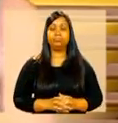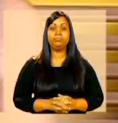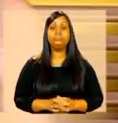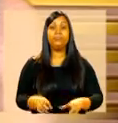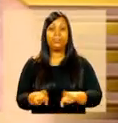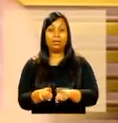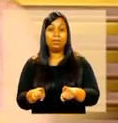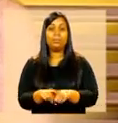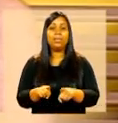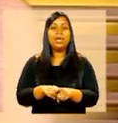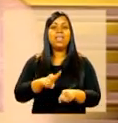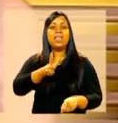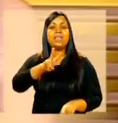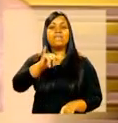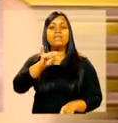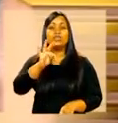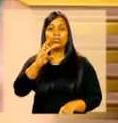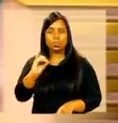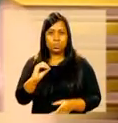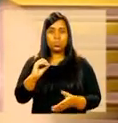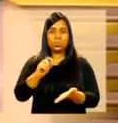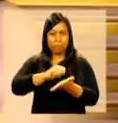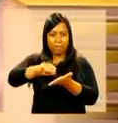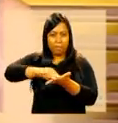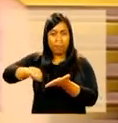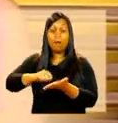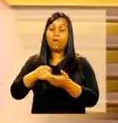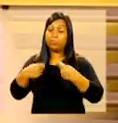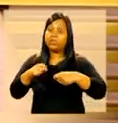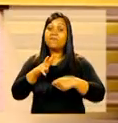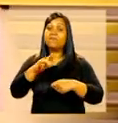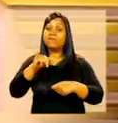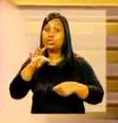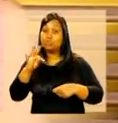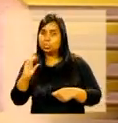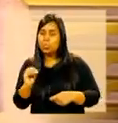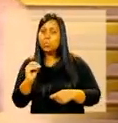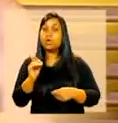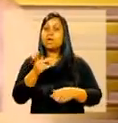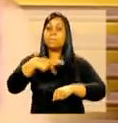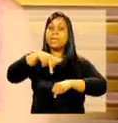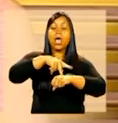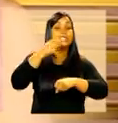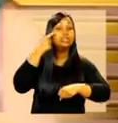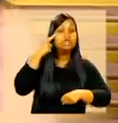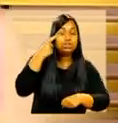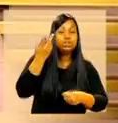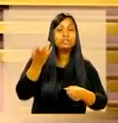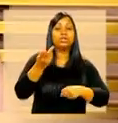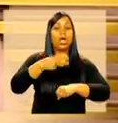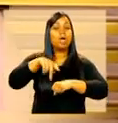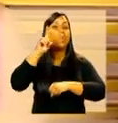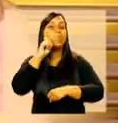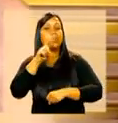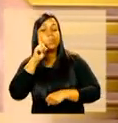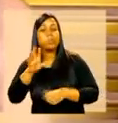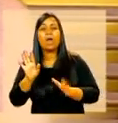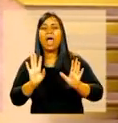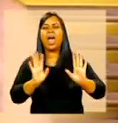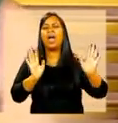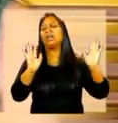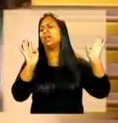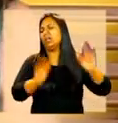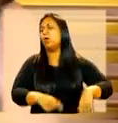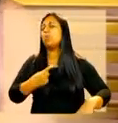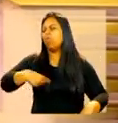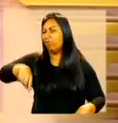né? Visto. Muitas vezes a gente fala para o cliente, olha, você precisa tirar visto, você está indo para a China, você está indo para os Estados Unidos. Ah, não,